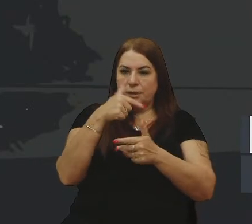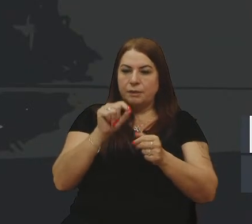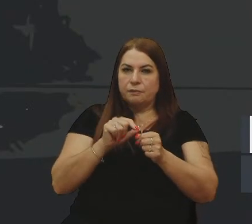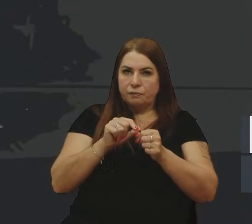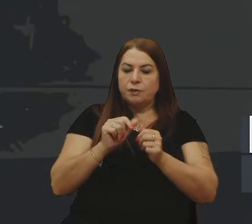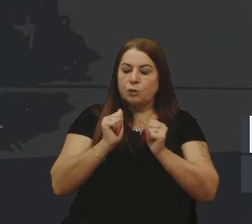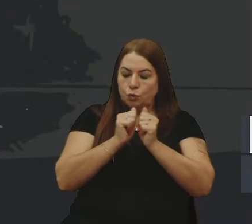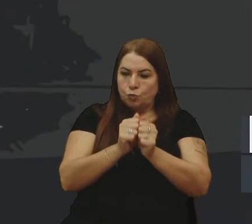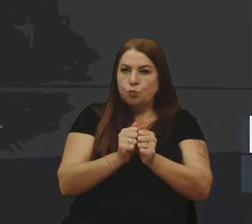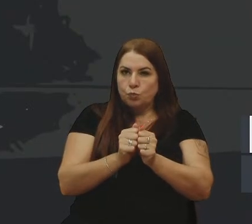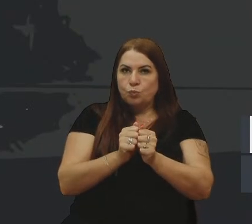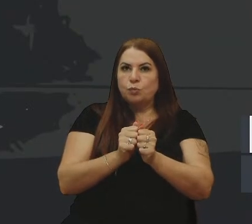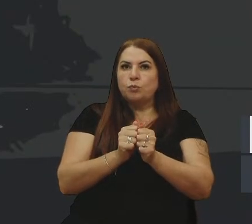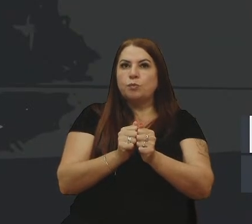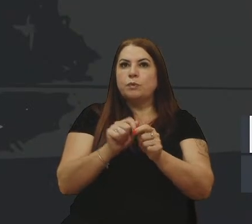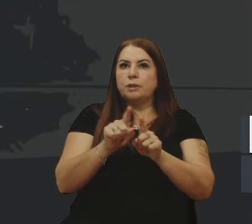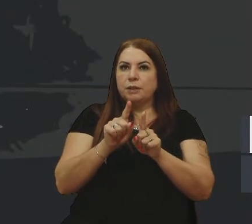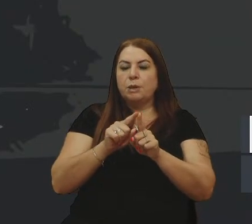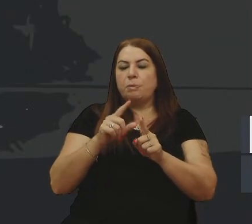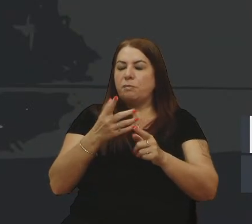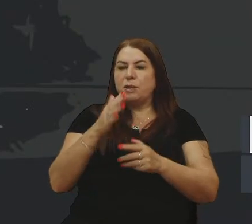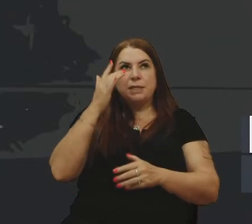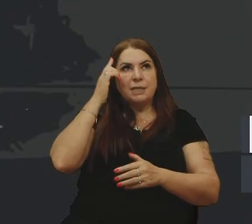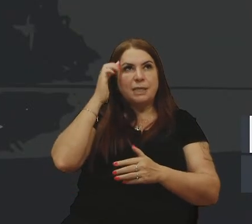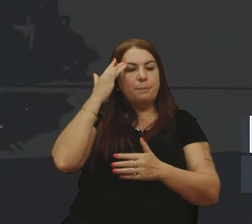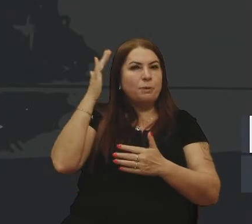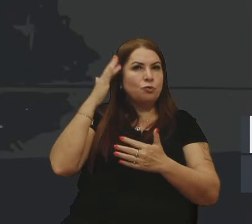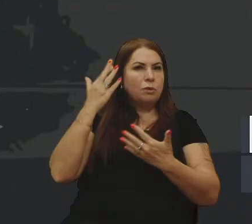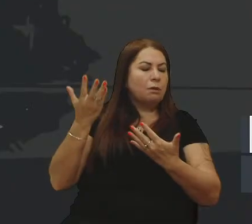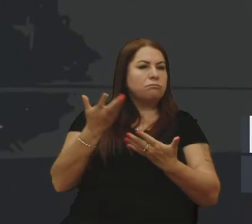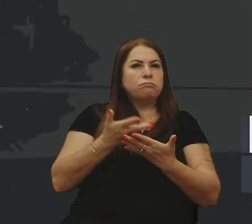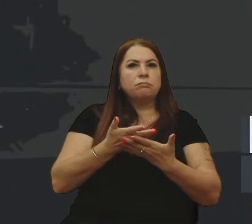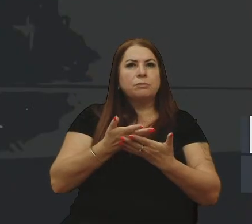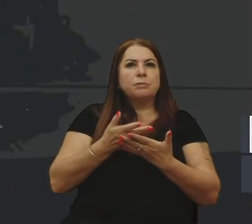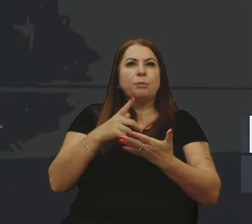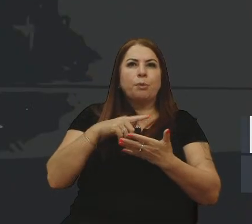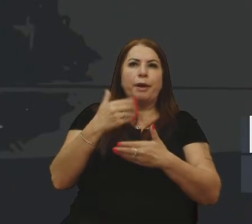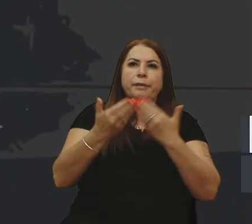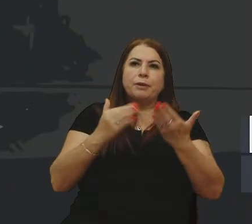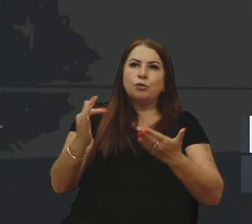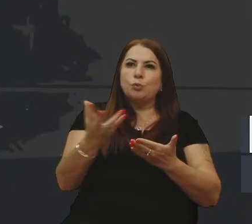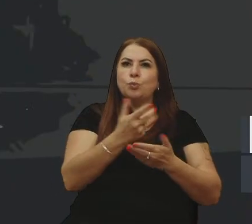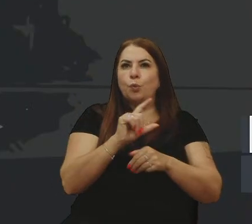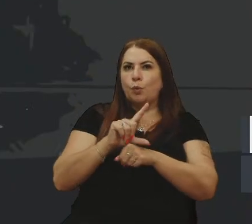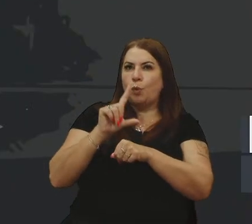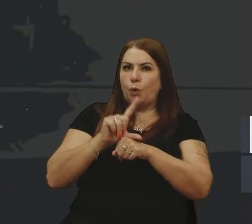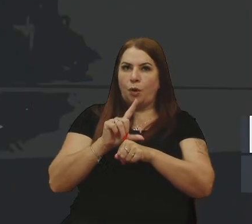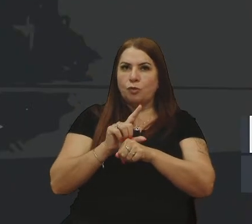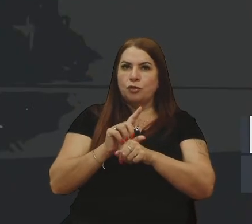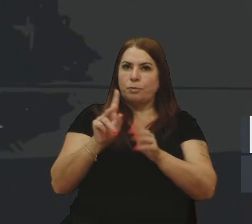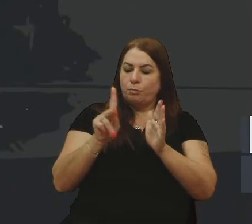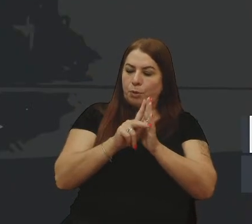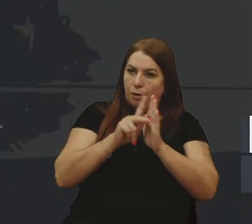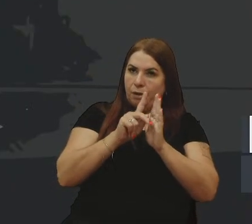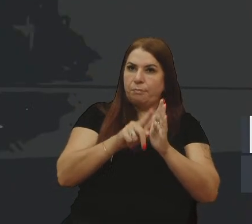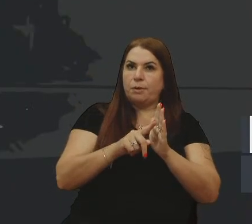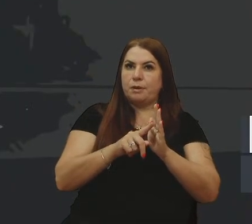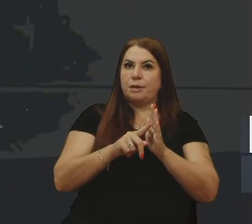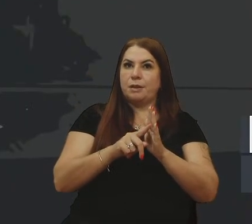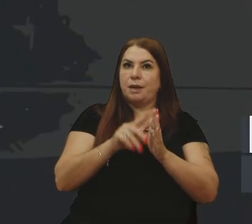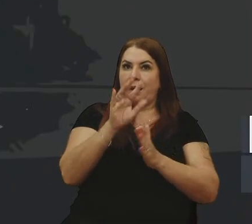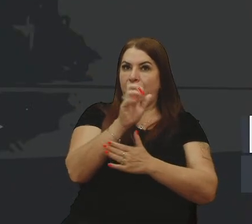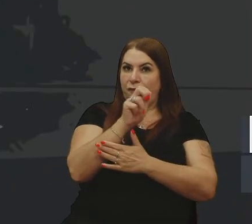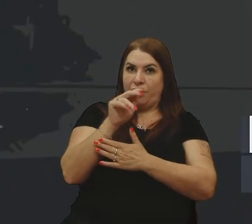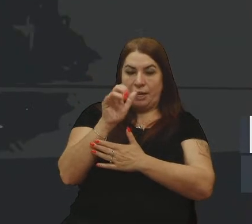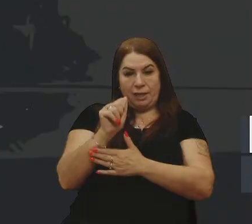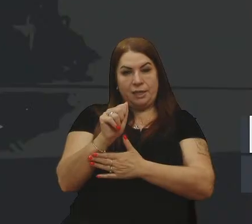tem junto, mas que corresponde hoje, para vocês terem uma ideia, como ela atende todas as lojas de forma exclusiva, a franqueadora,